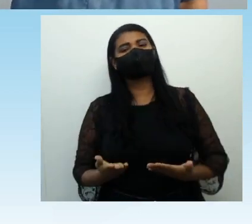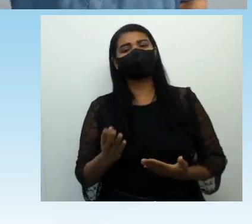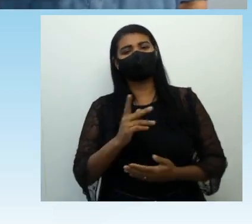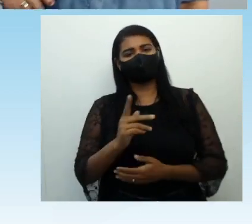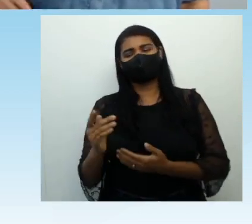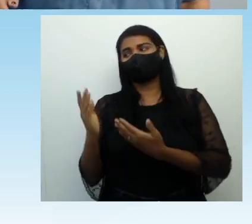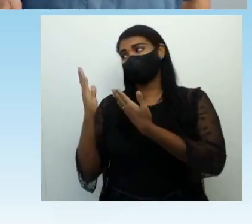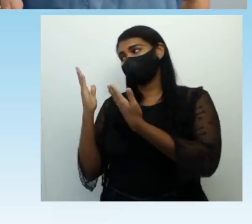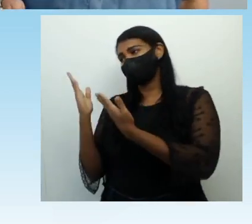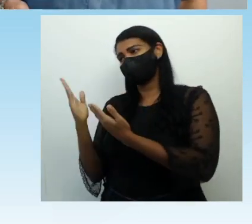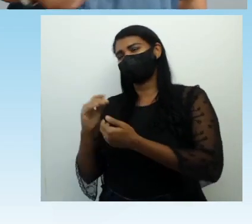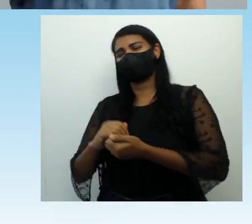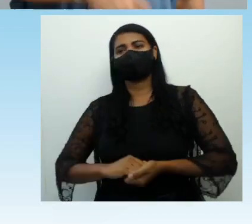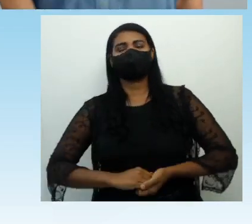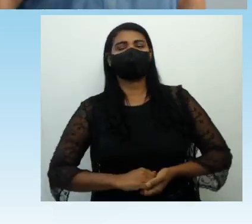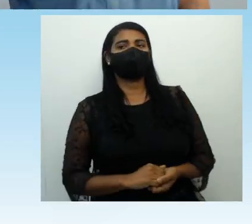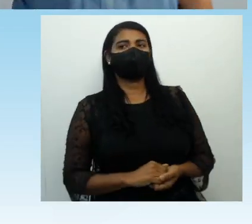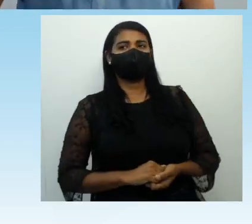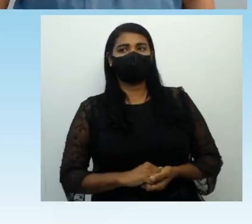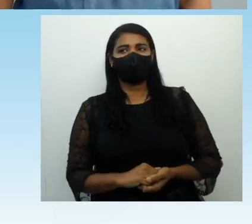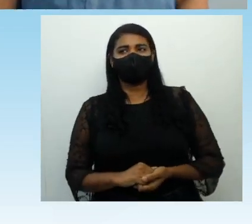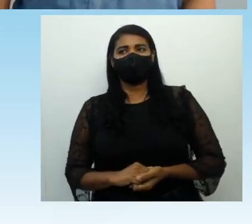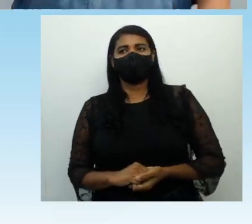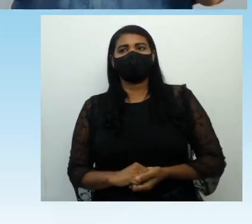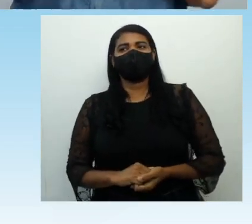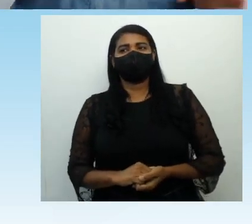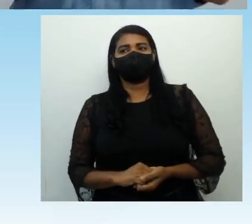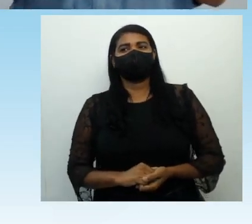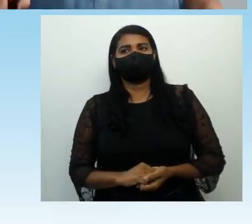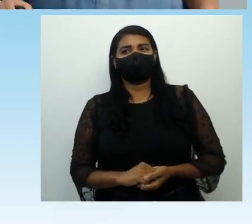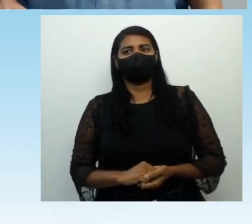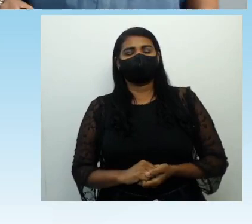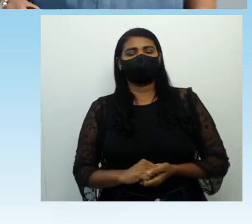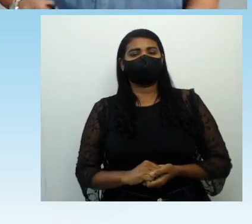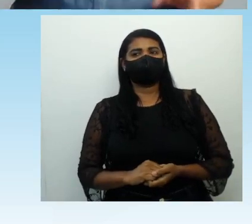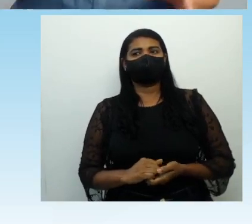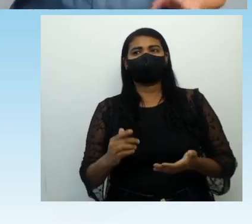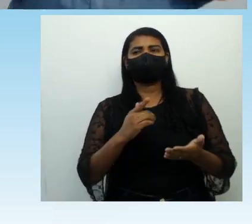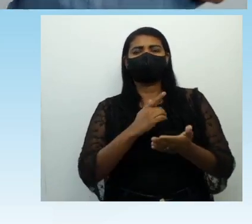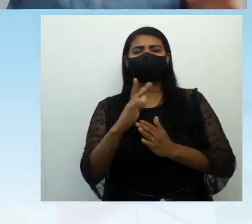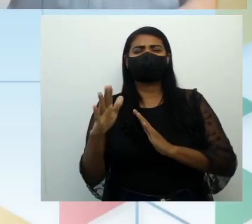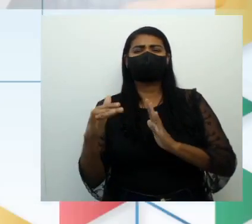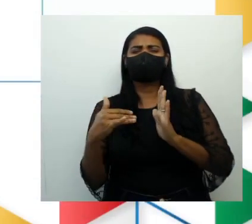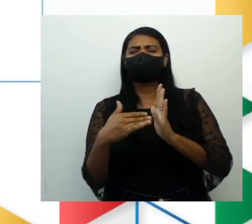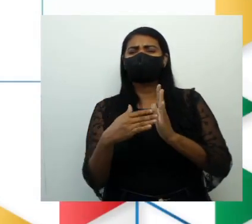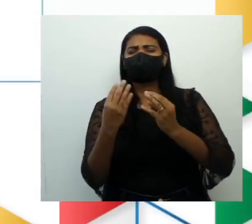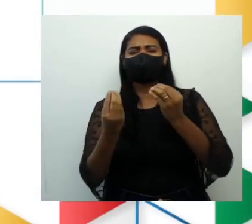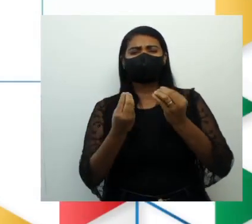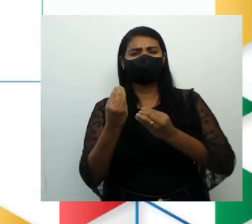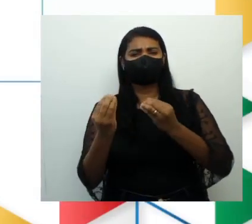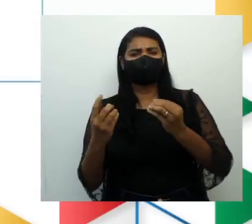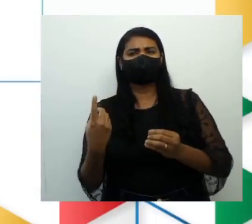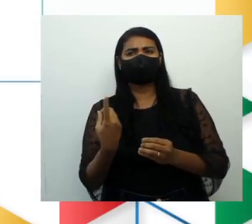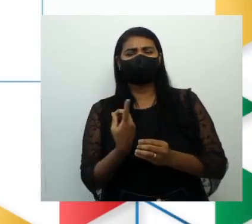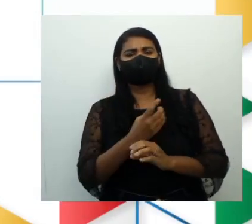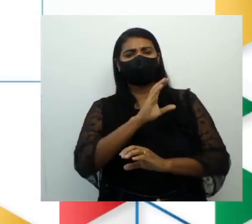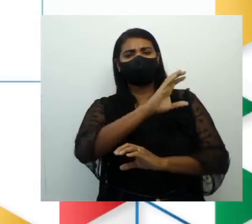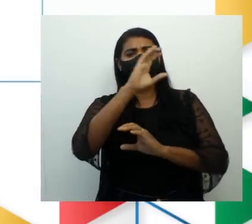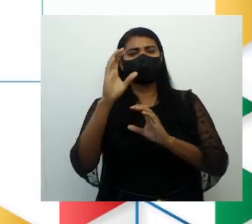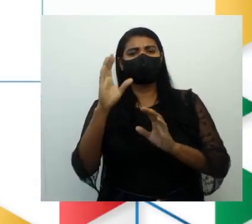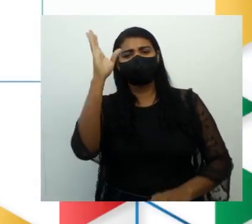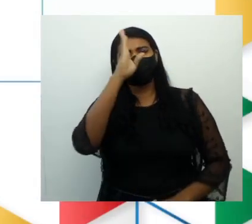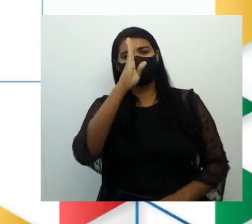professora Bernadette. Vamos lá? Gente, a origem de tudo. Como é que iniciou o nosso território